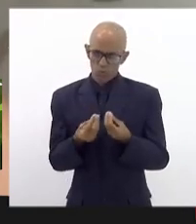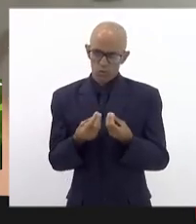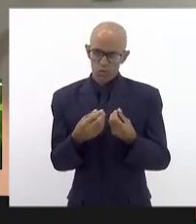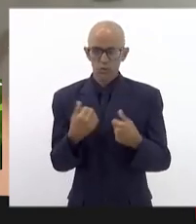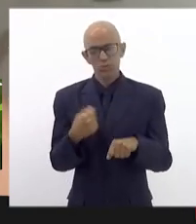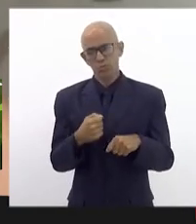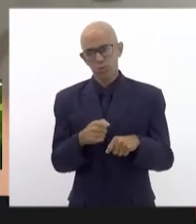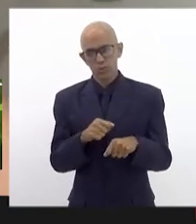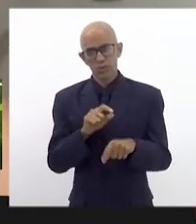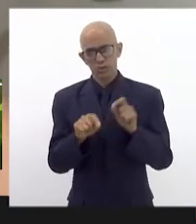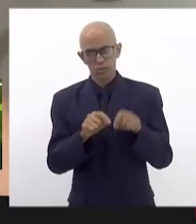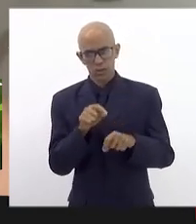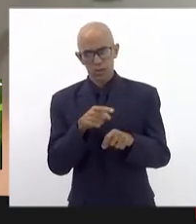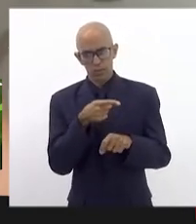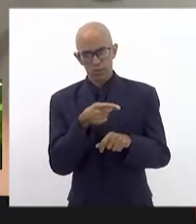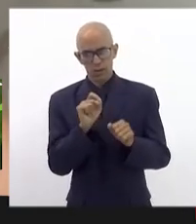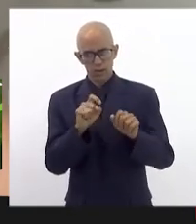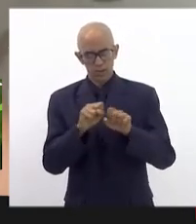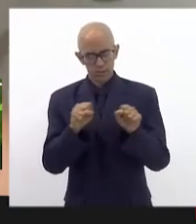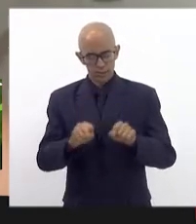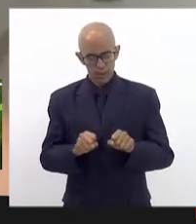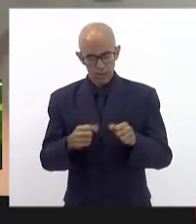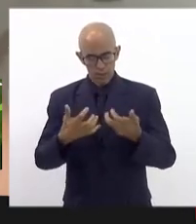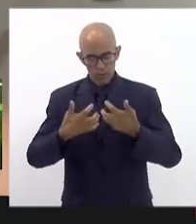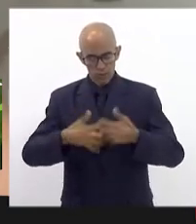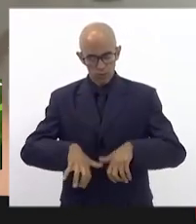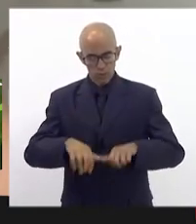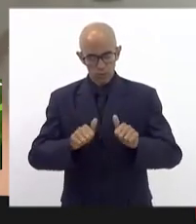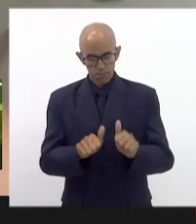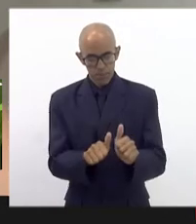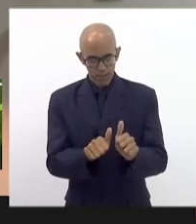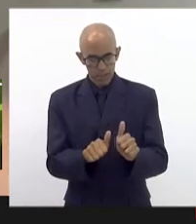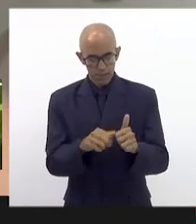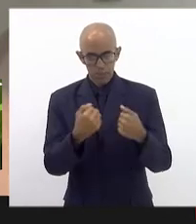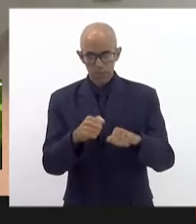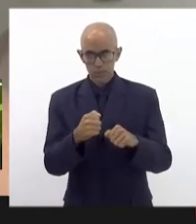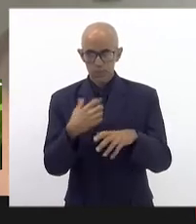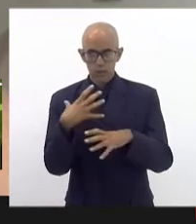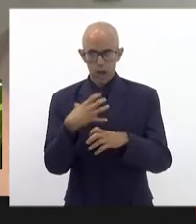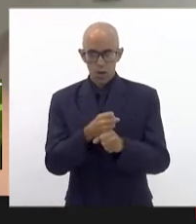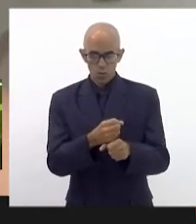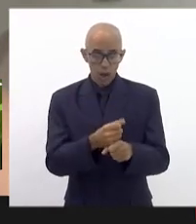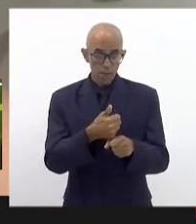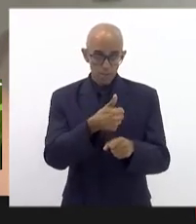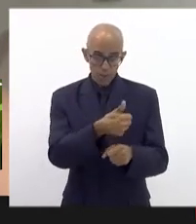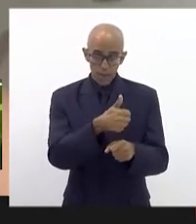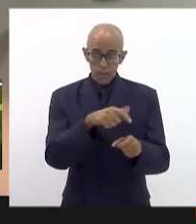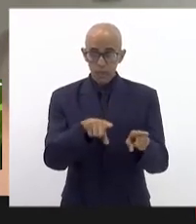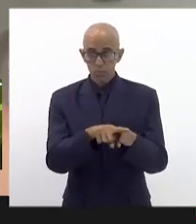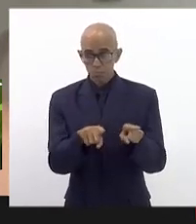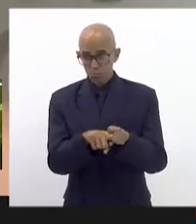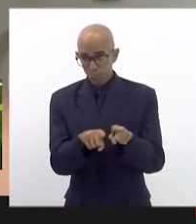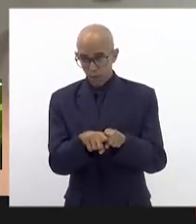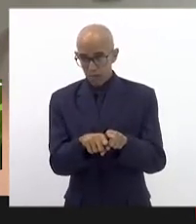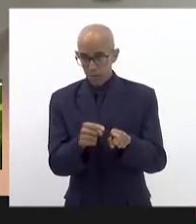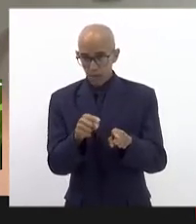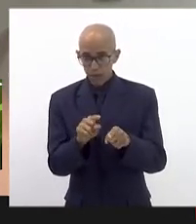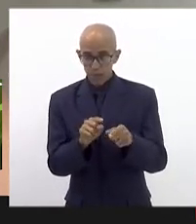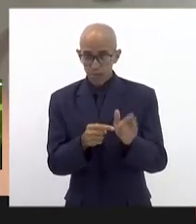que esse sistema ele funcione, ele precisa estar baseado em algo que aponte